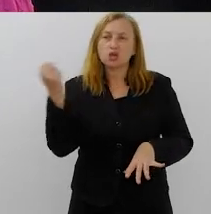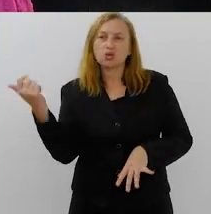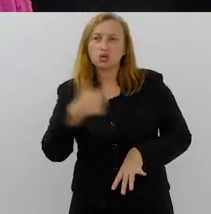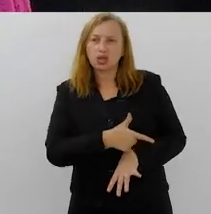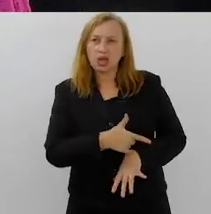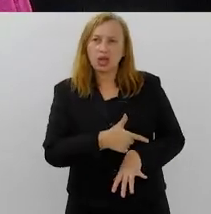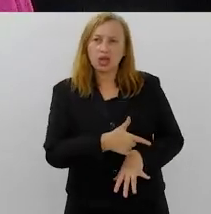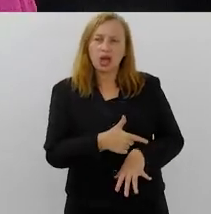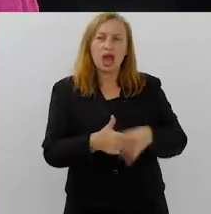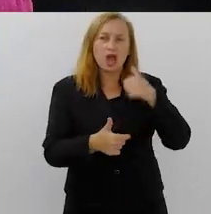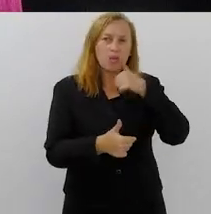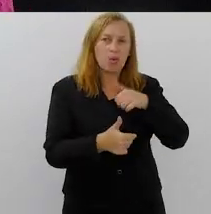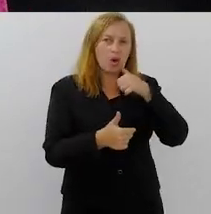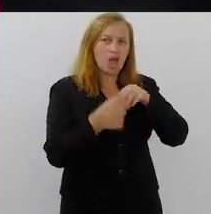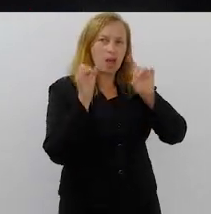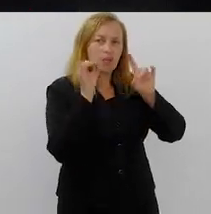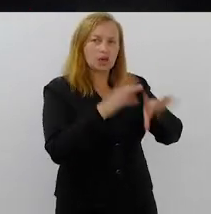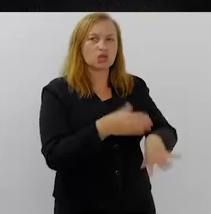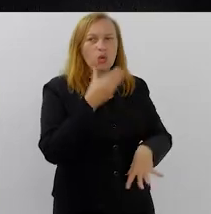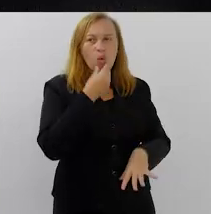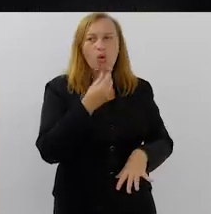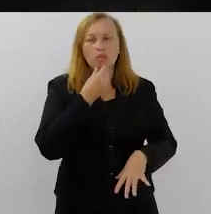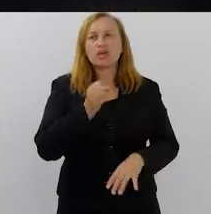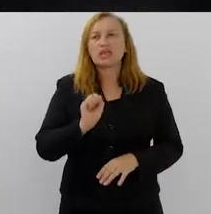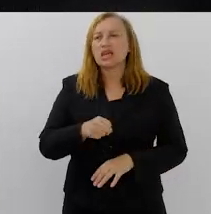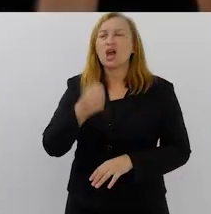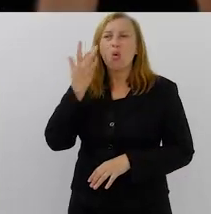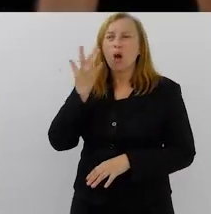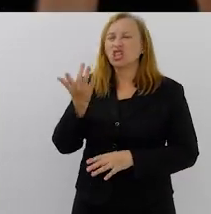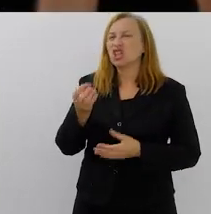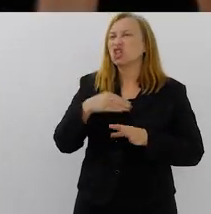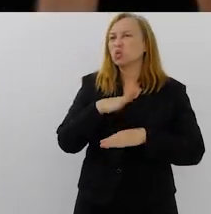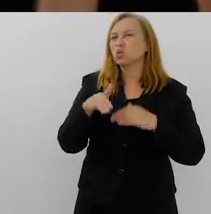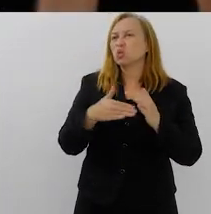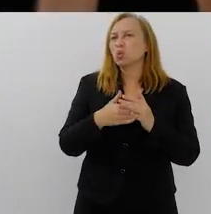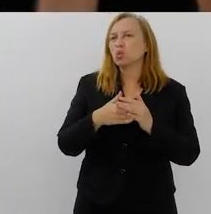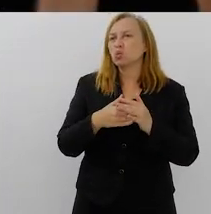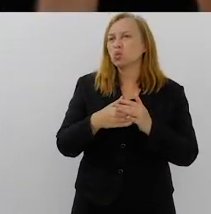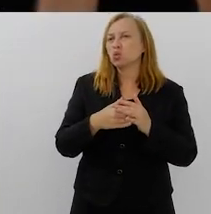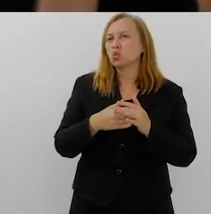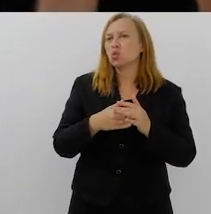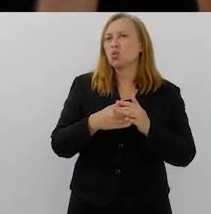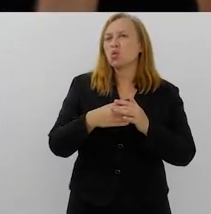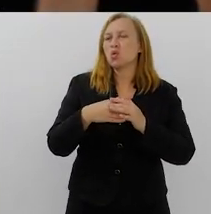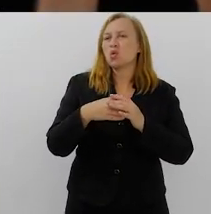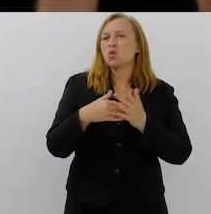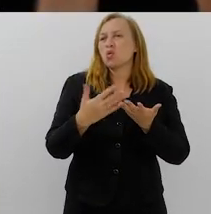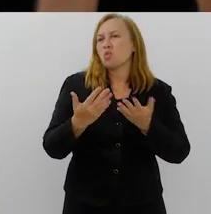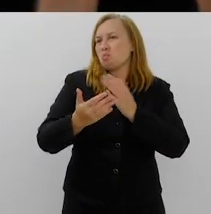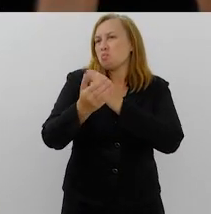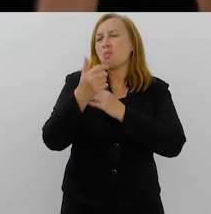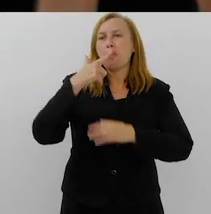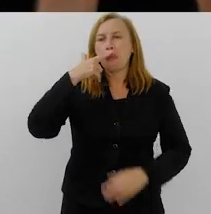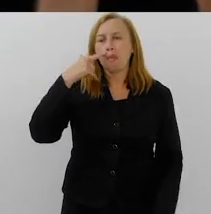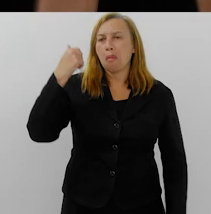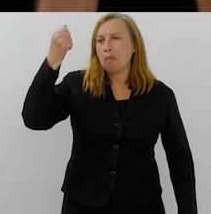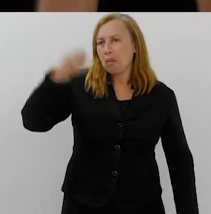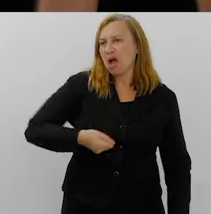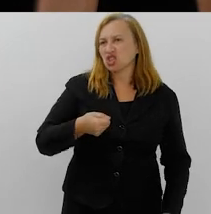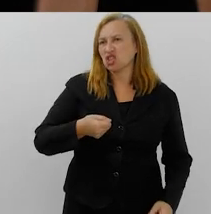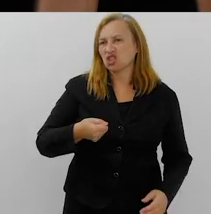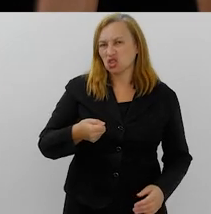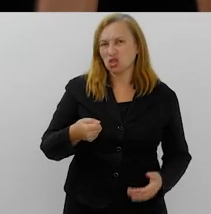homens sim por que será acho que é todo esse machismo né estrutural que a gente